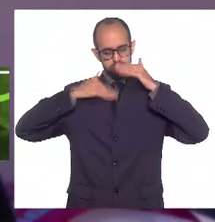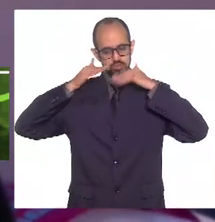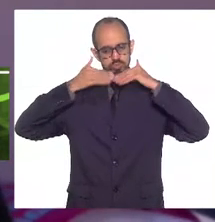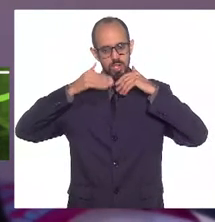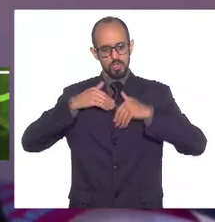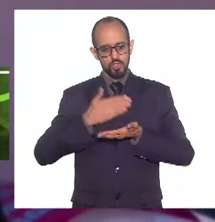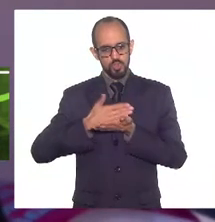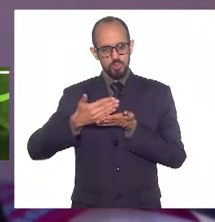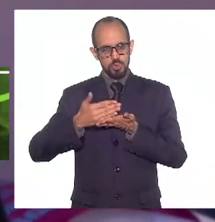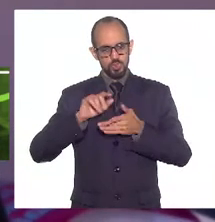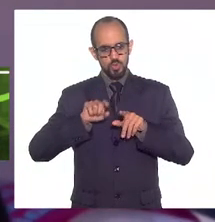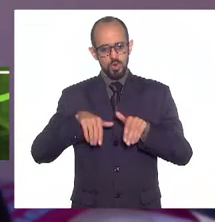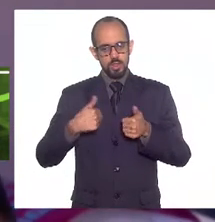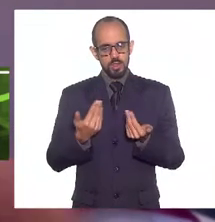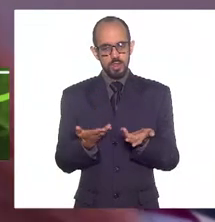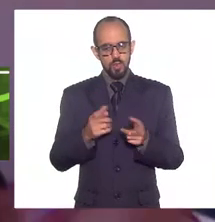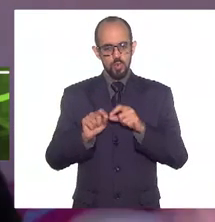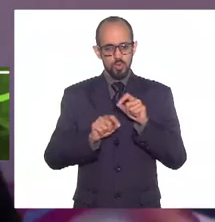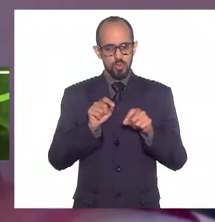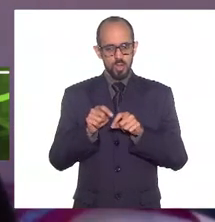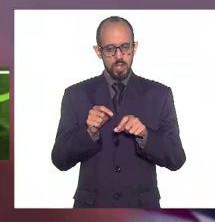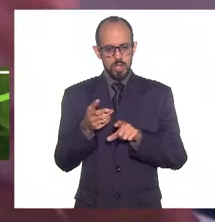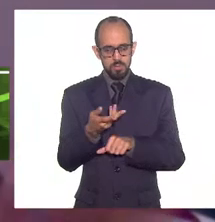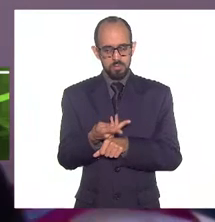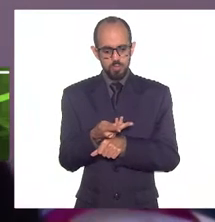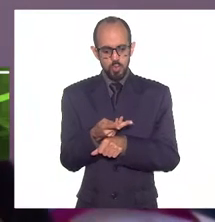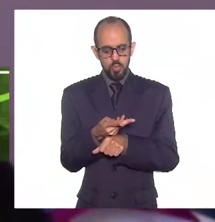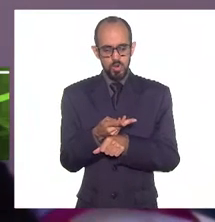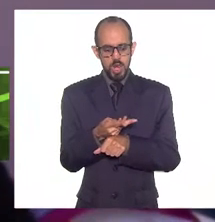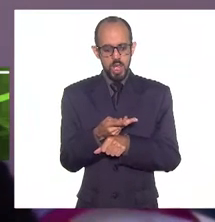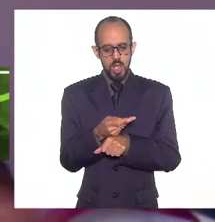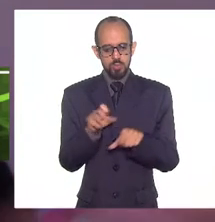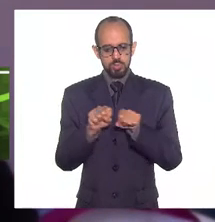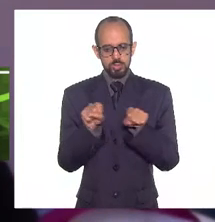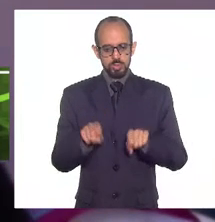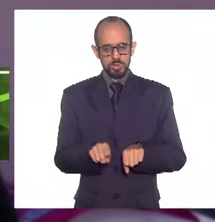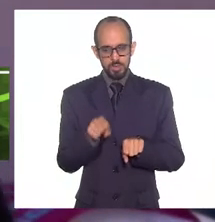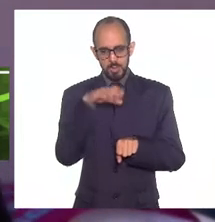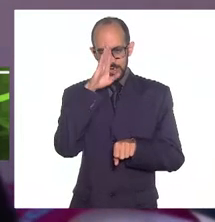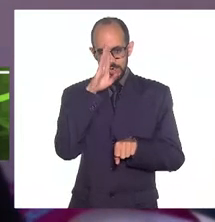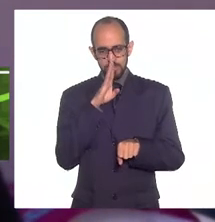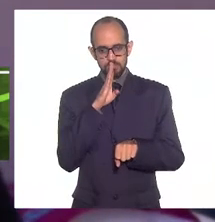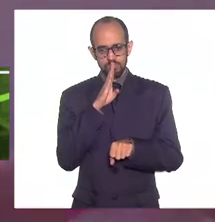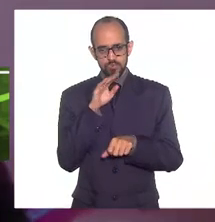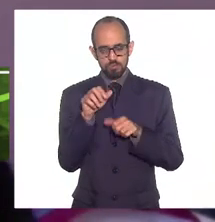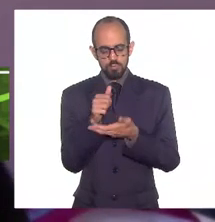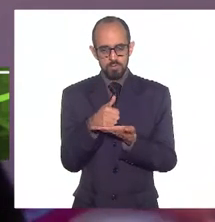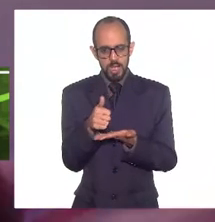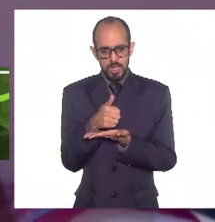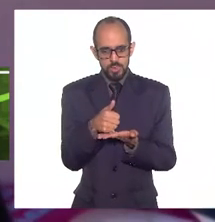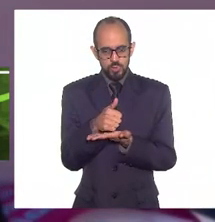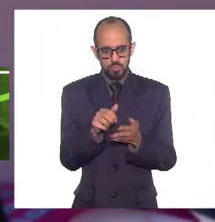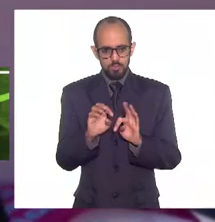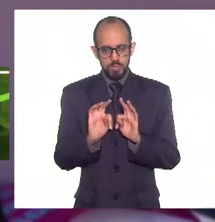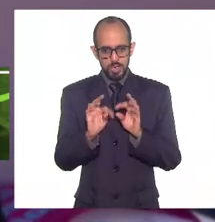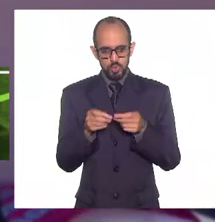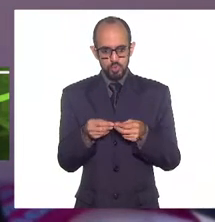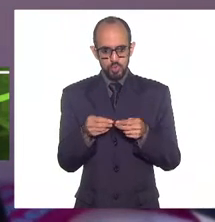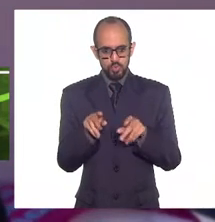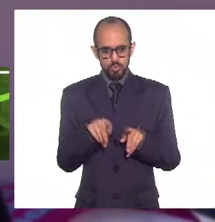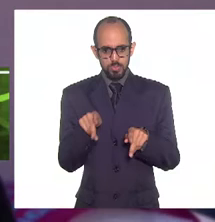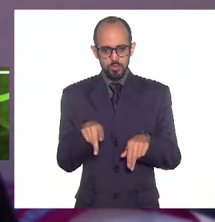então a buscar uma plataforma gratuita é básica para todos os nossos